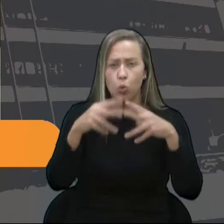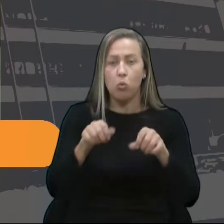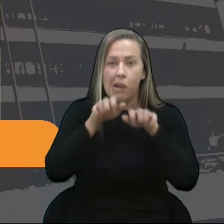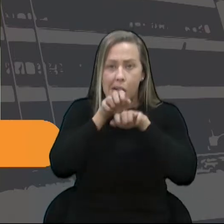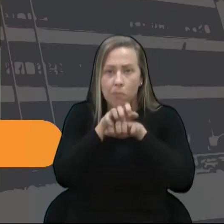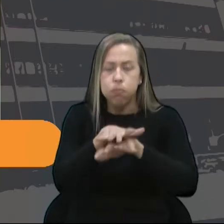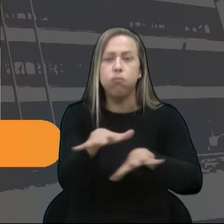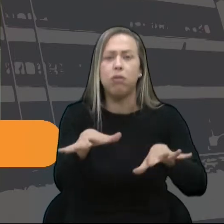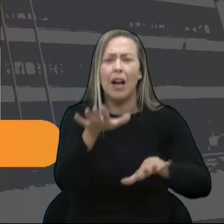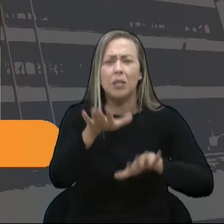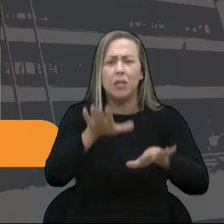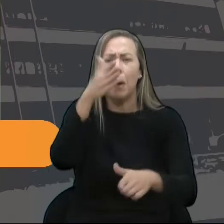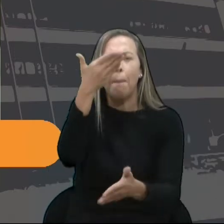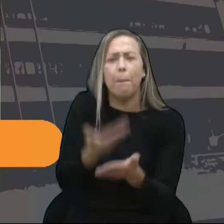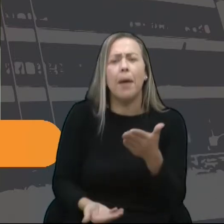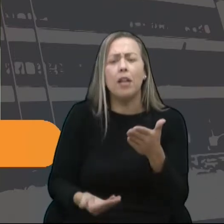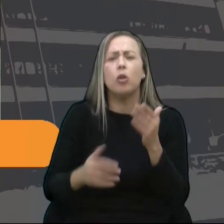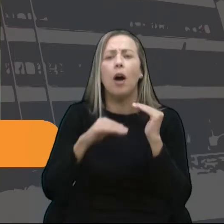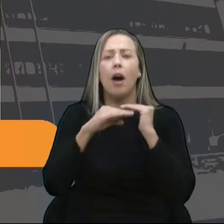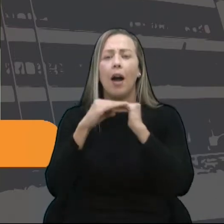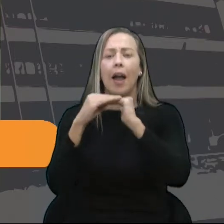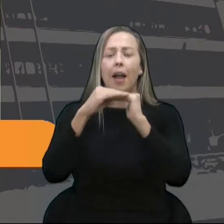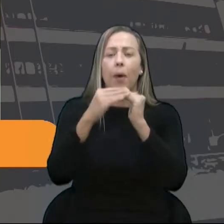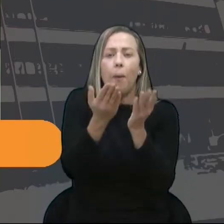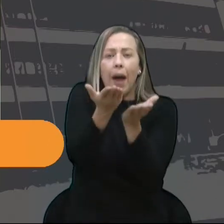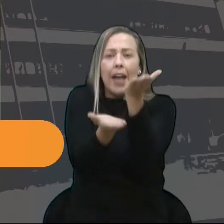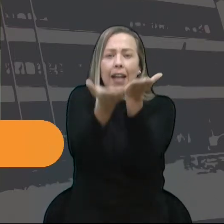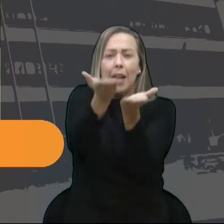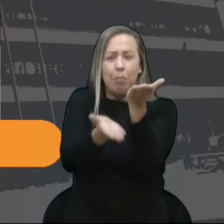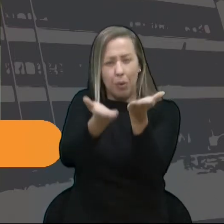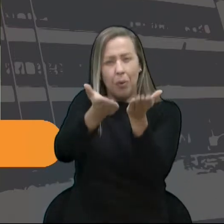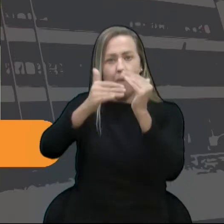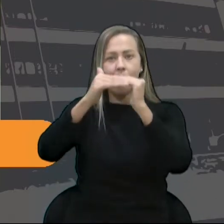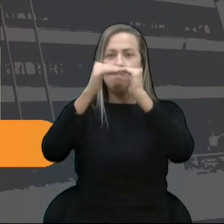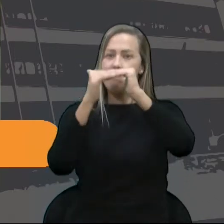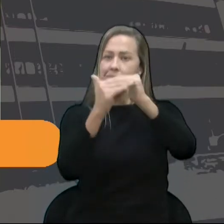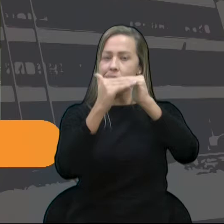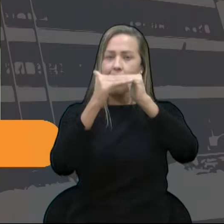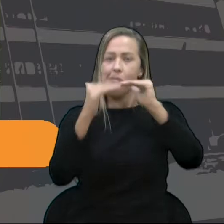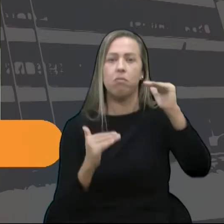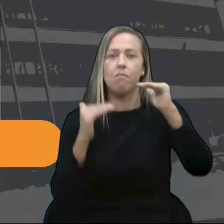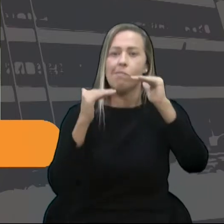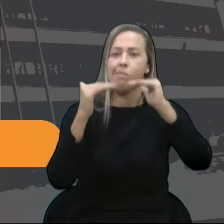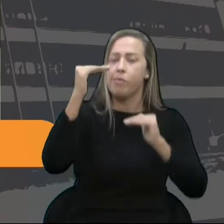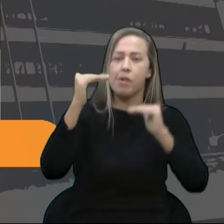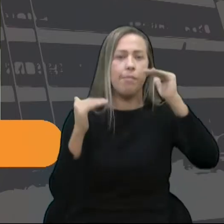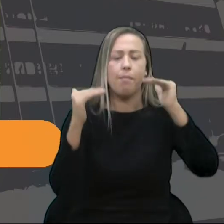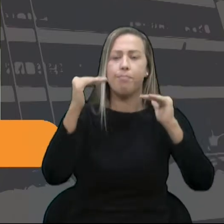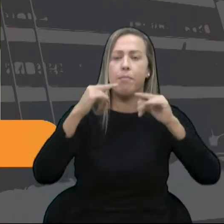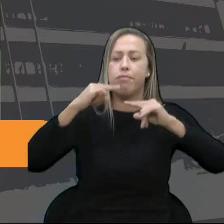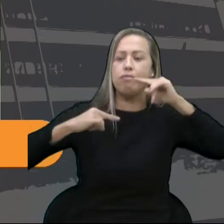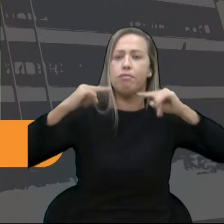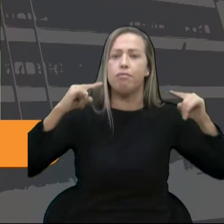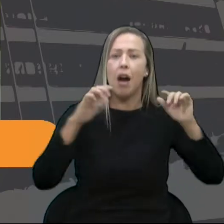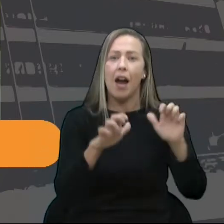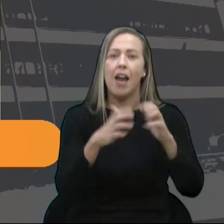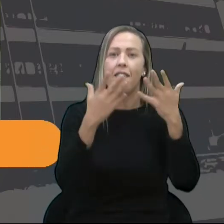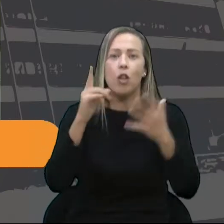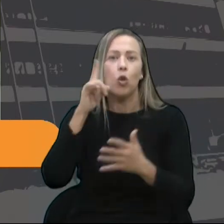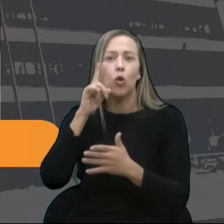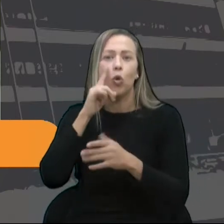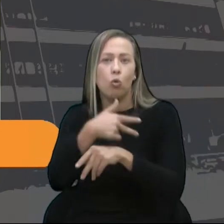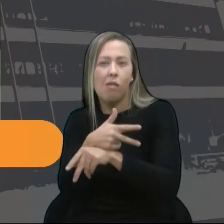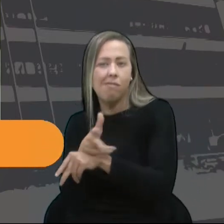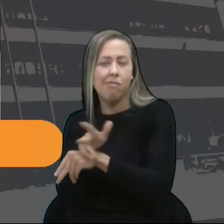nós perdemos um equilíbrio que deveria haver na cobertura diária dos eventos, porque